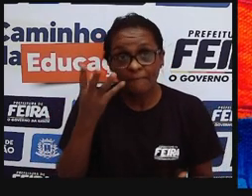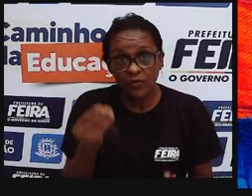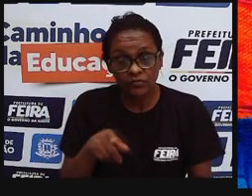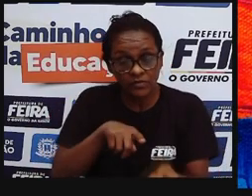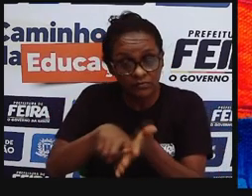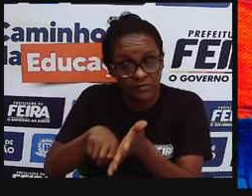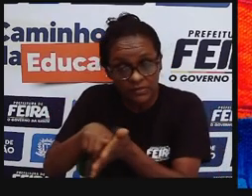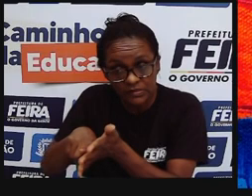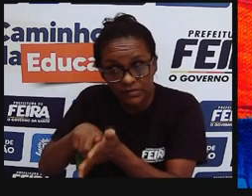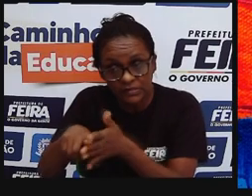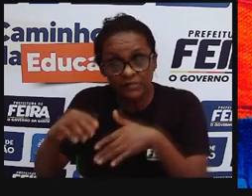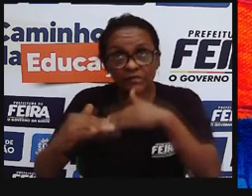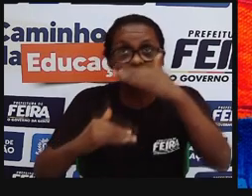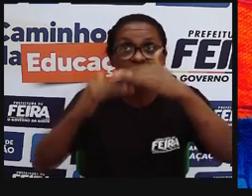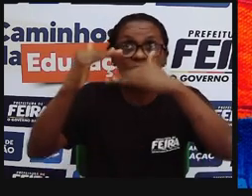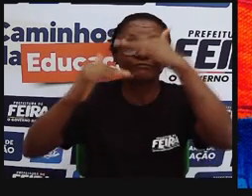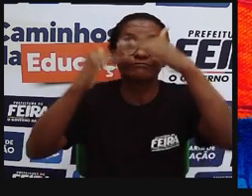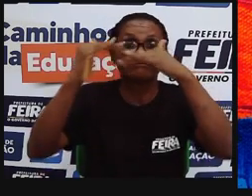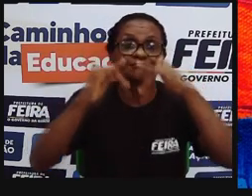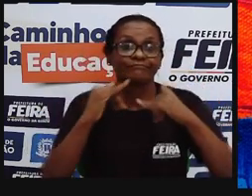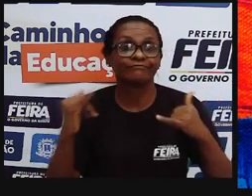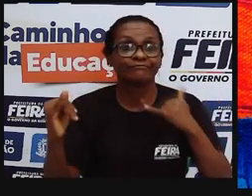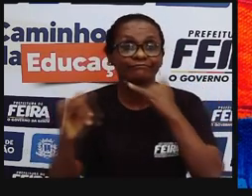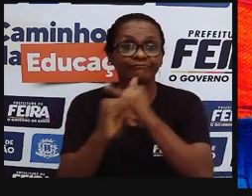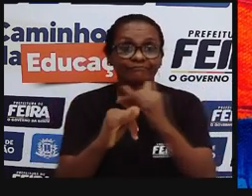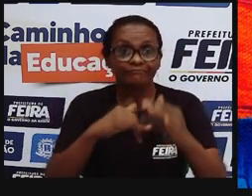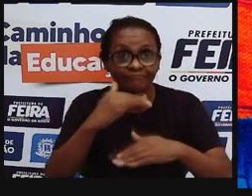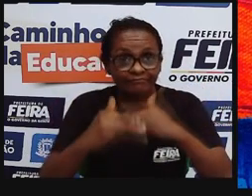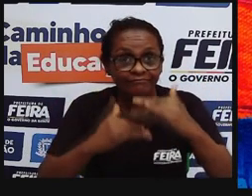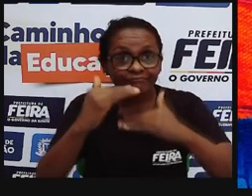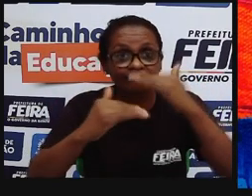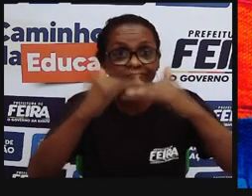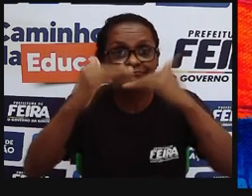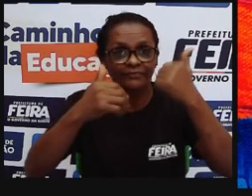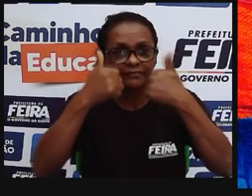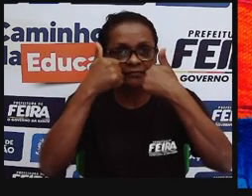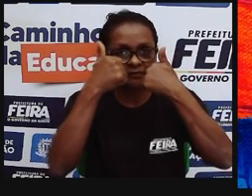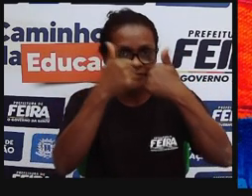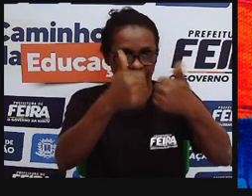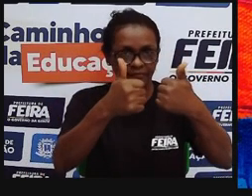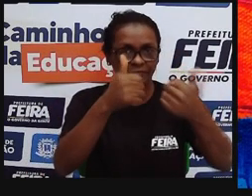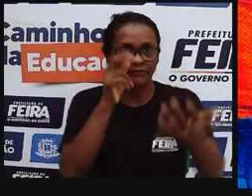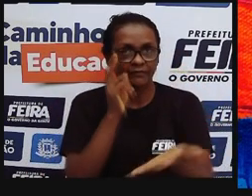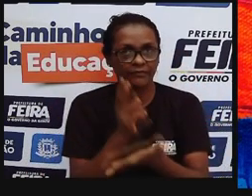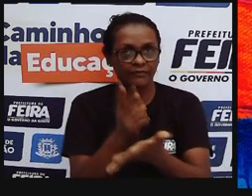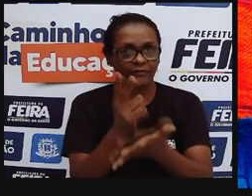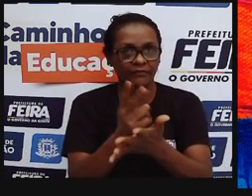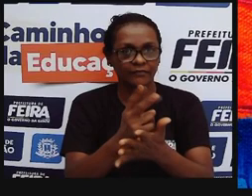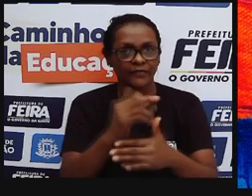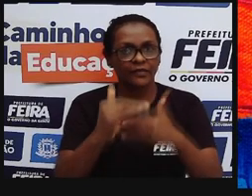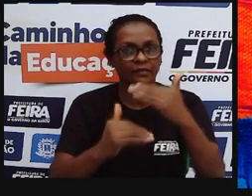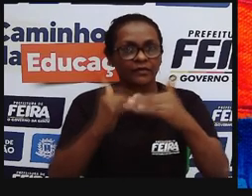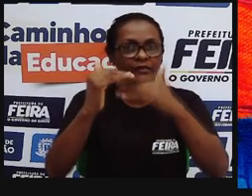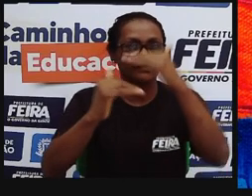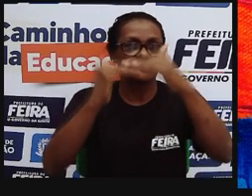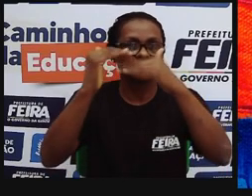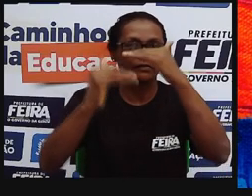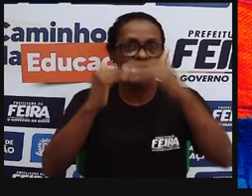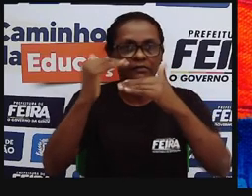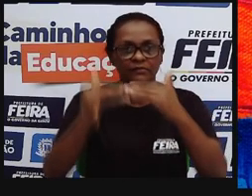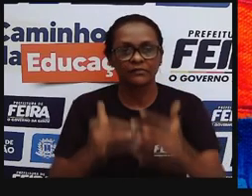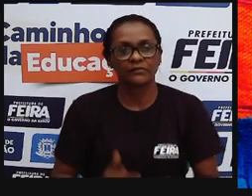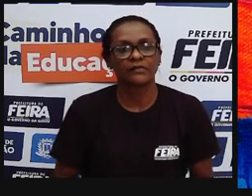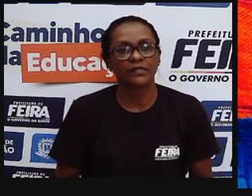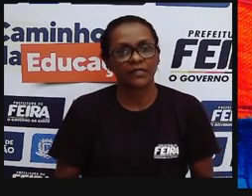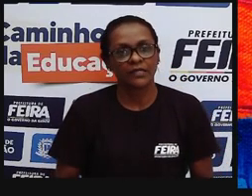desenvolvimento tecnológico para que a gente possa preservar mais, para que a gente possa manter a diversidade, para que a gente possa fazer uma